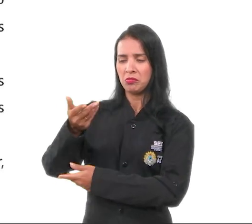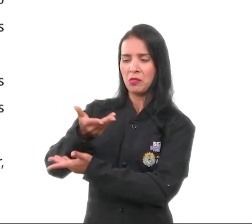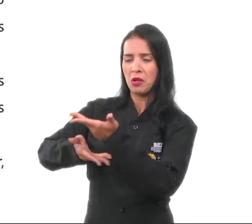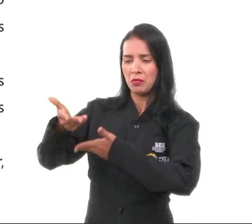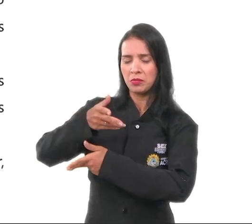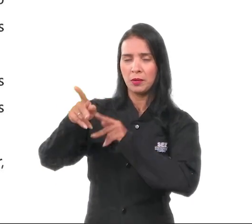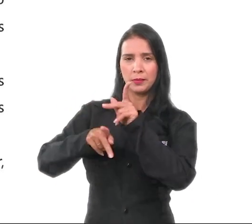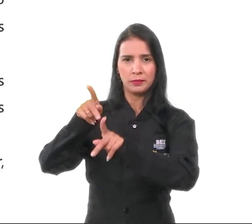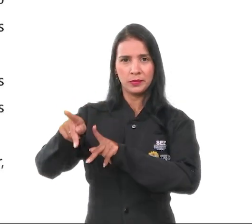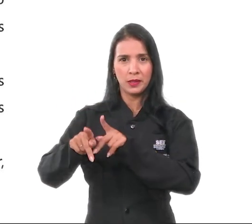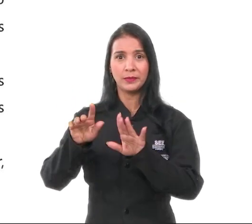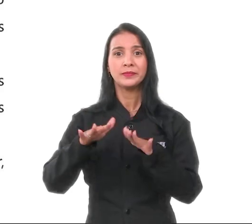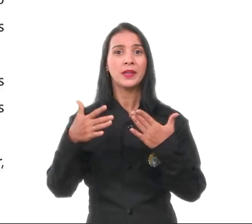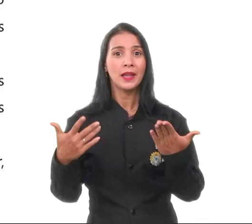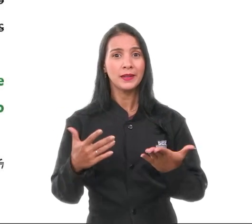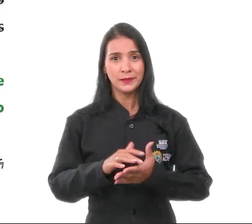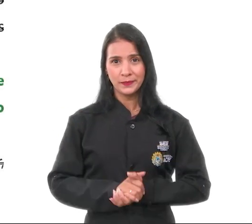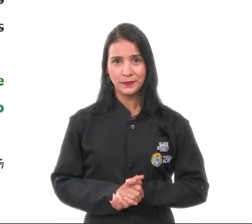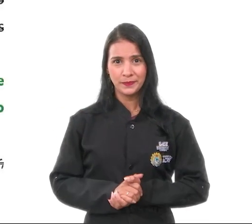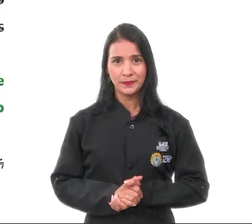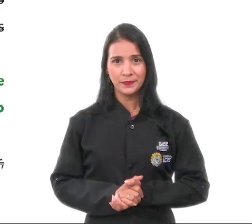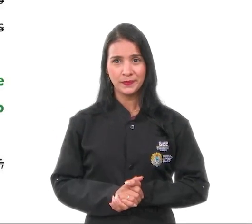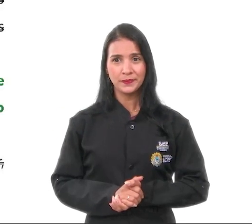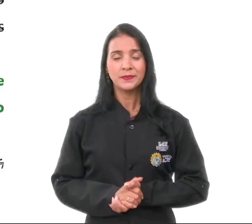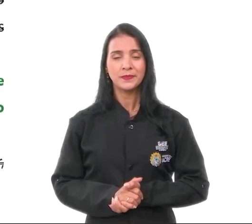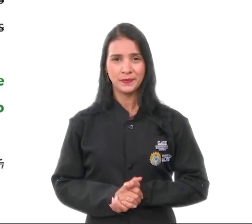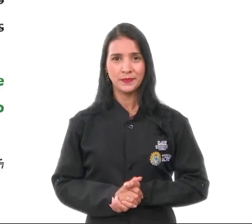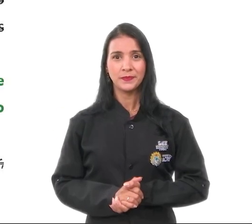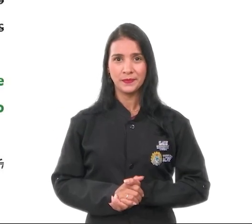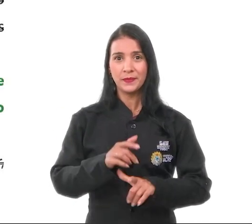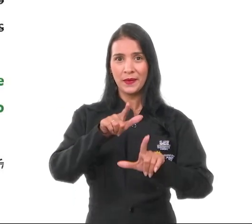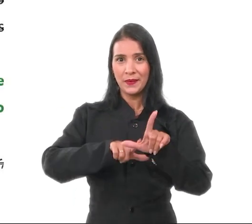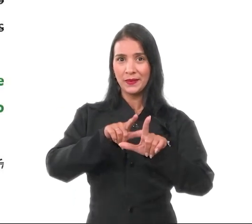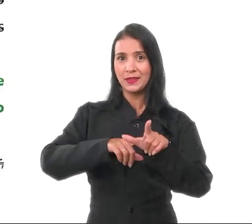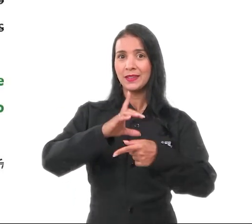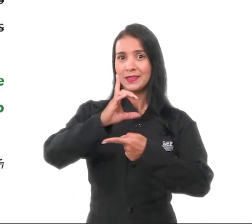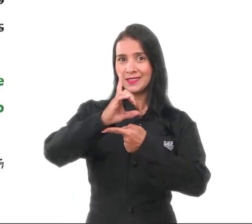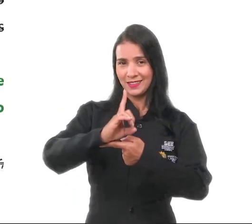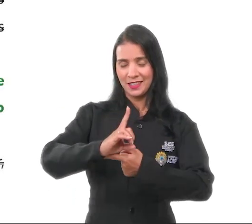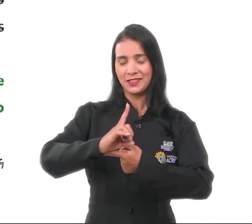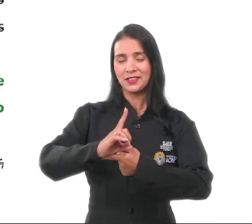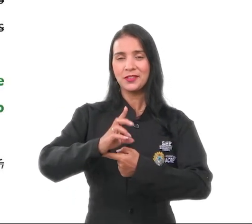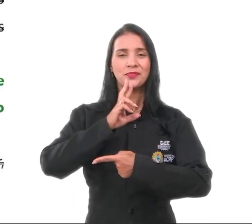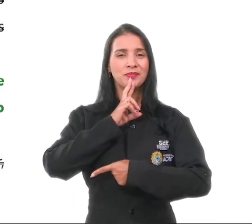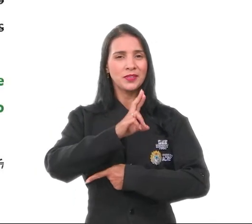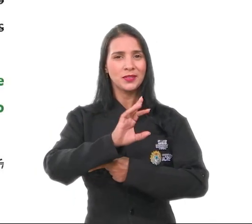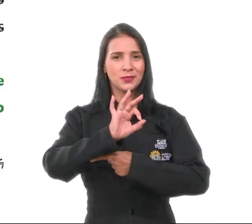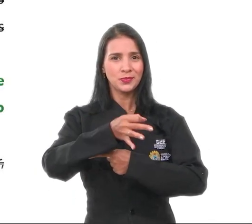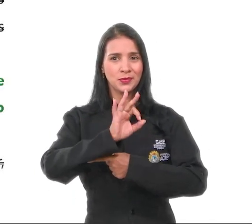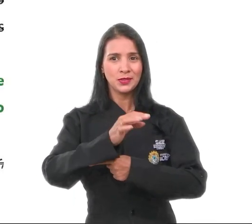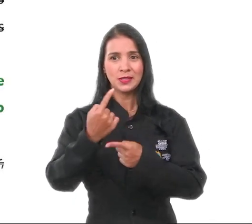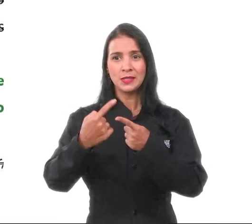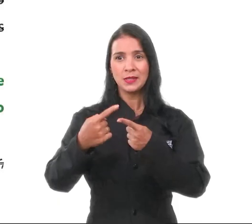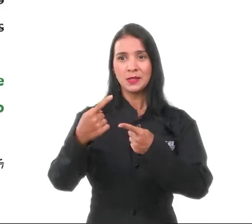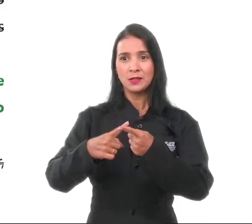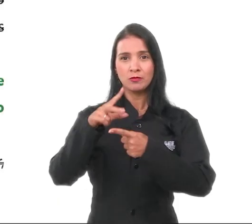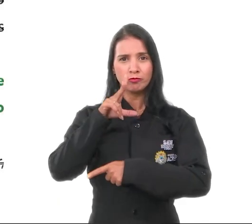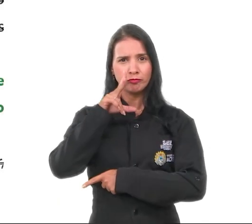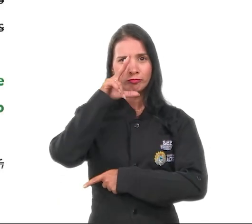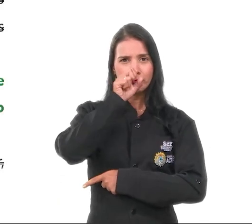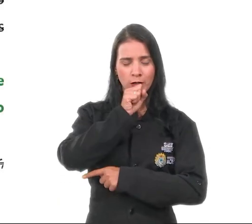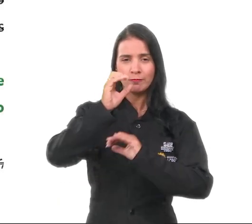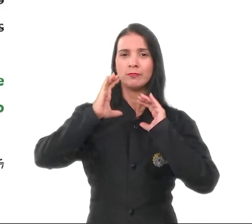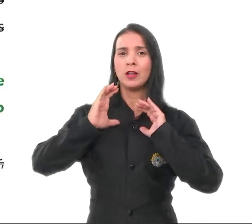Vamos visualizar qual a alternativa correta? Está na letra D. O fortalecimento da cidadania depende da